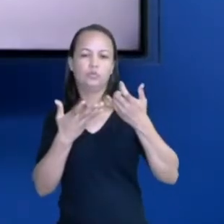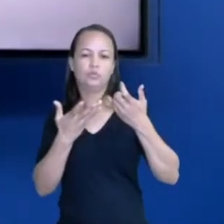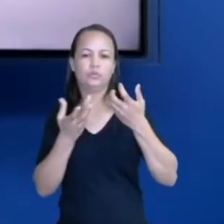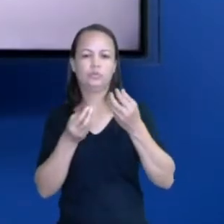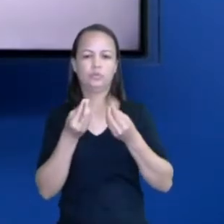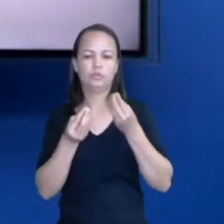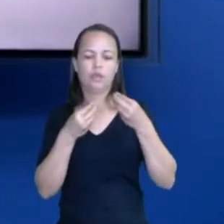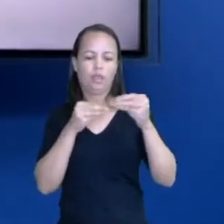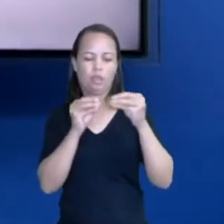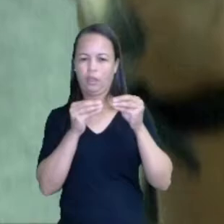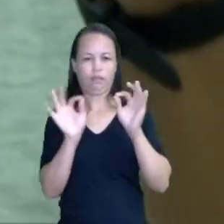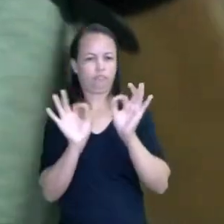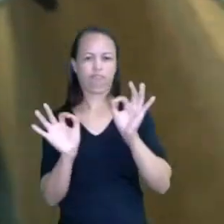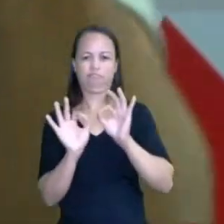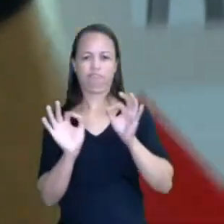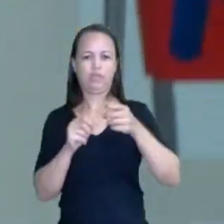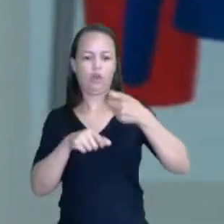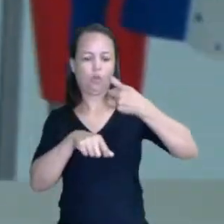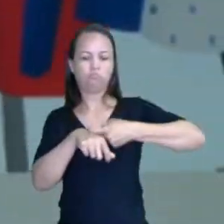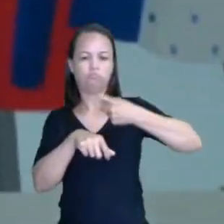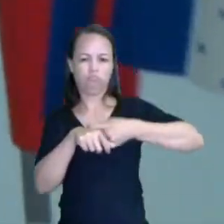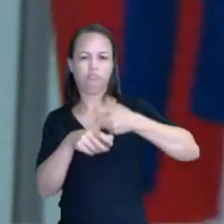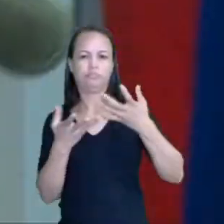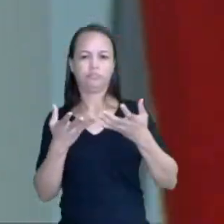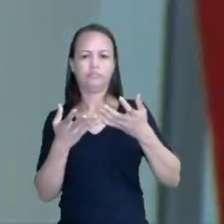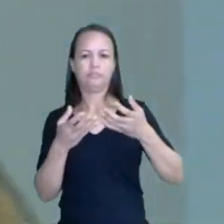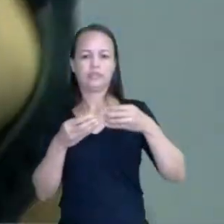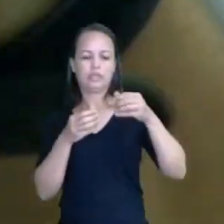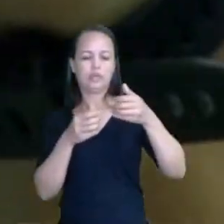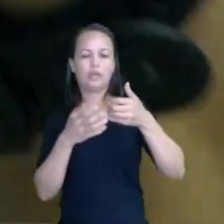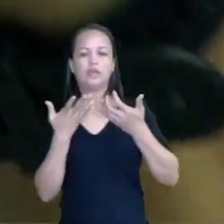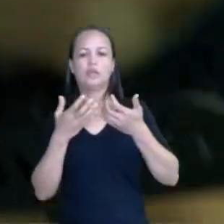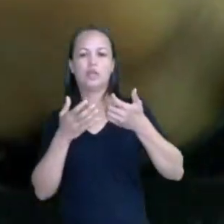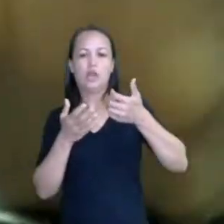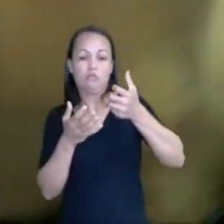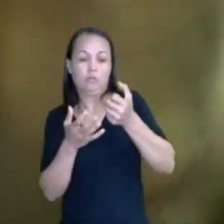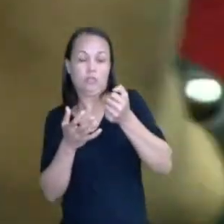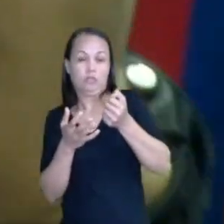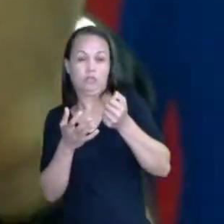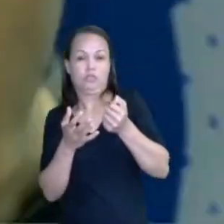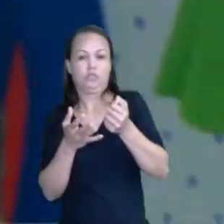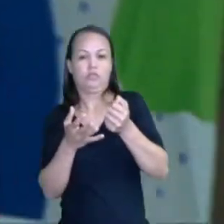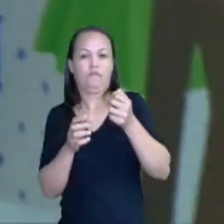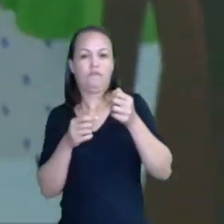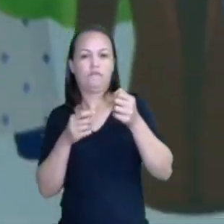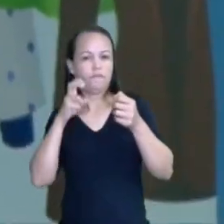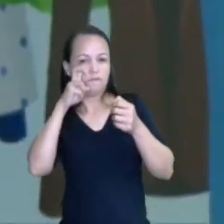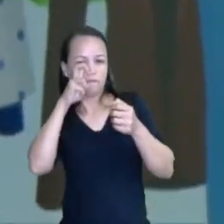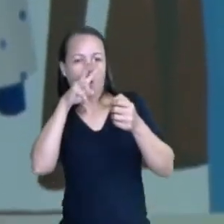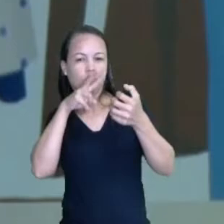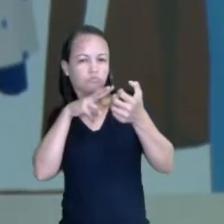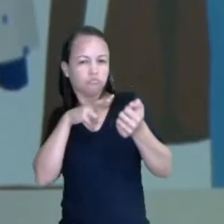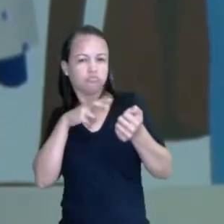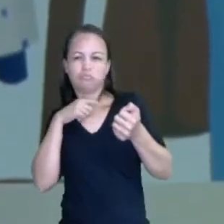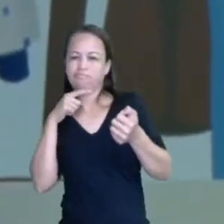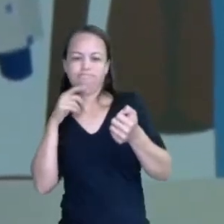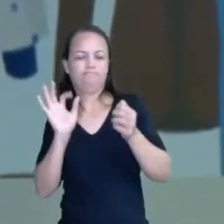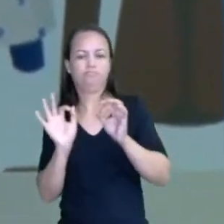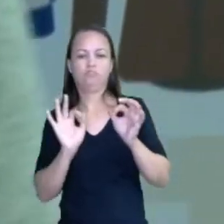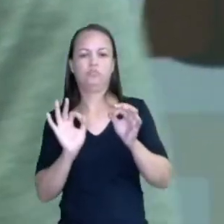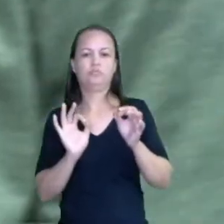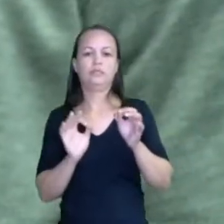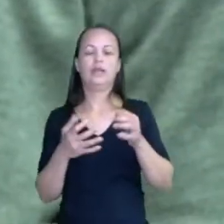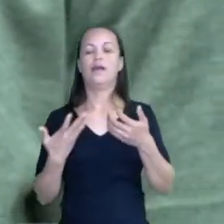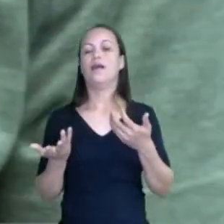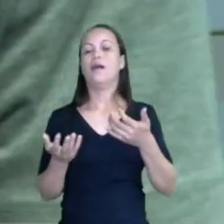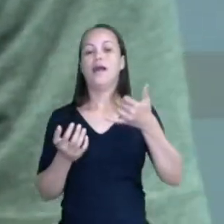que não é flexível, né? Se eu tentar aqui, pressionar a colher, eu tenho que colocar muita força, eu não vou conseguir. A canetinha